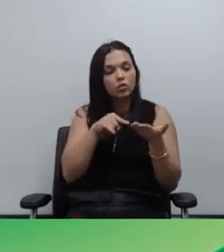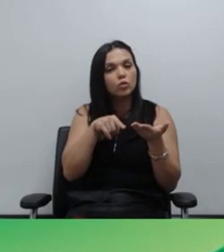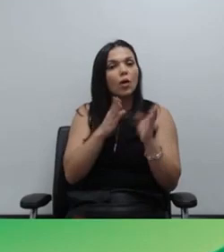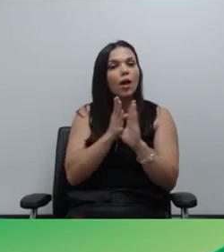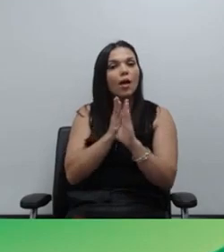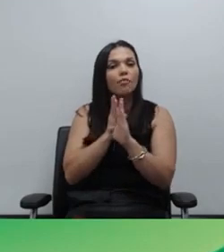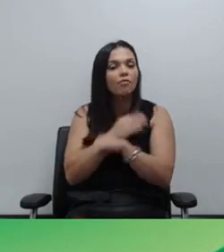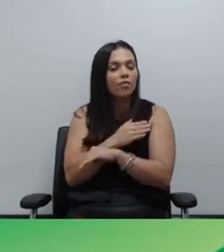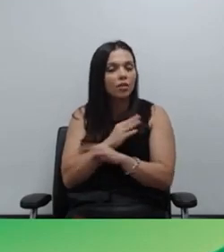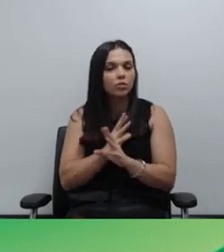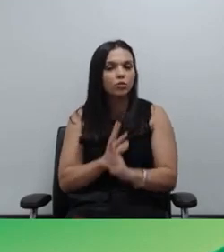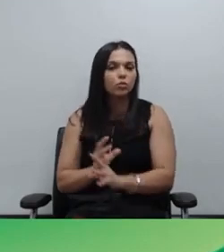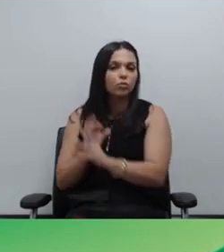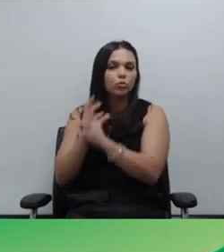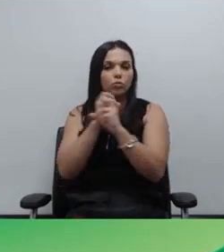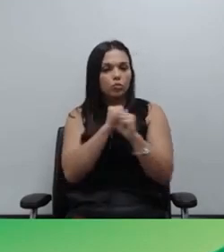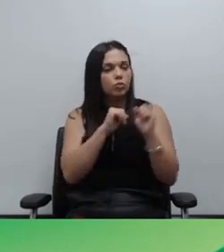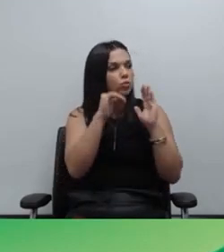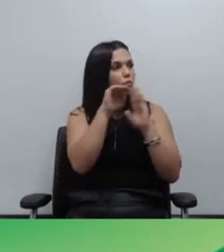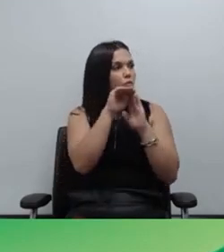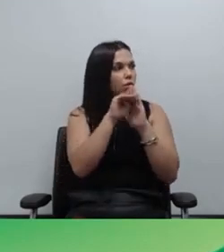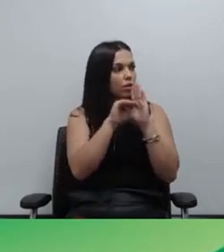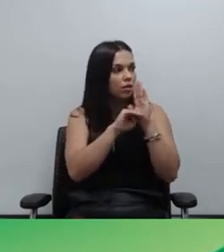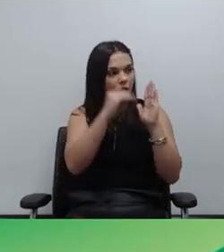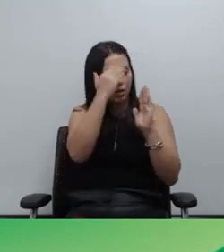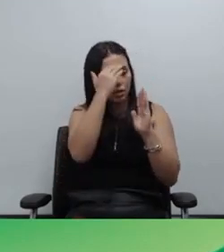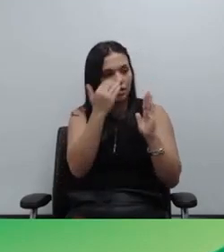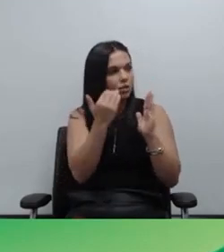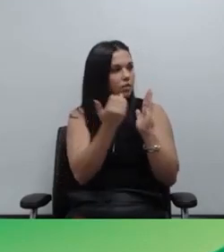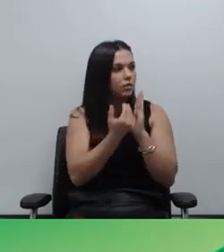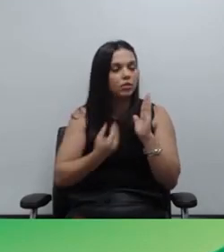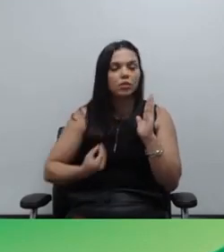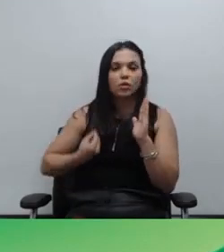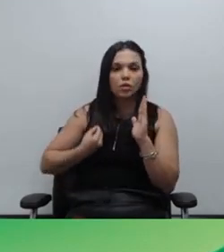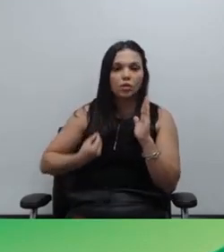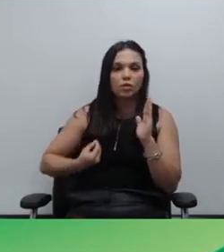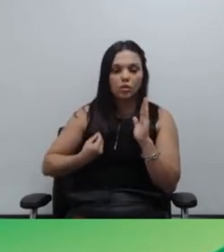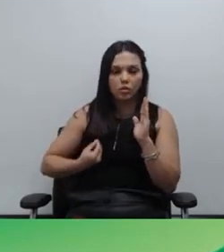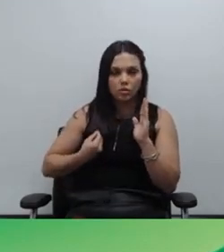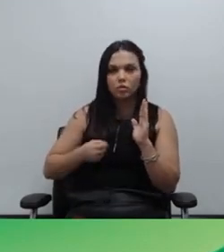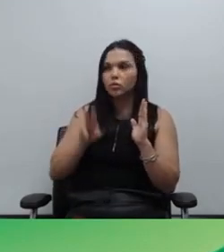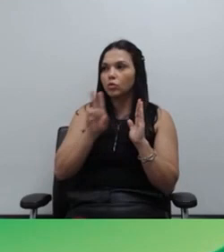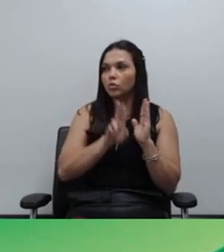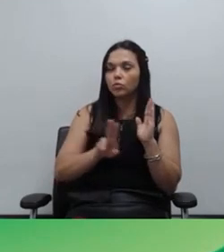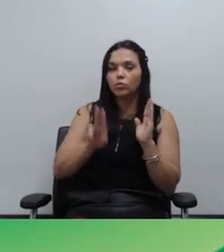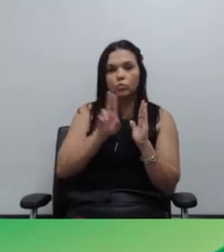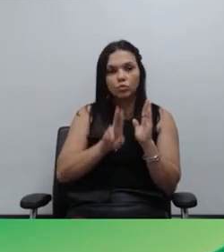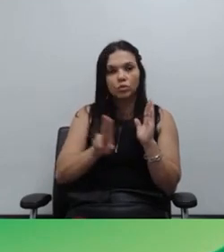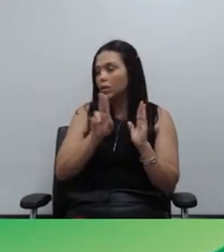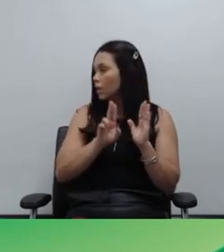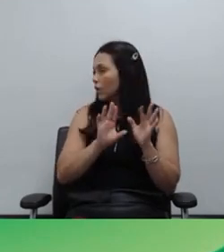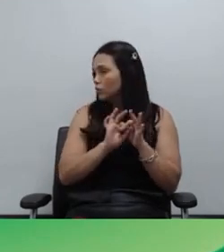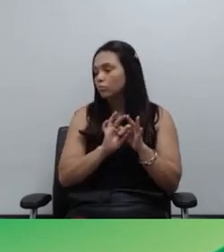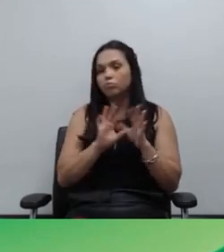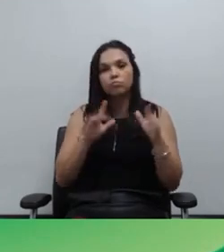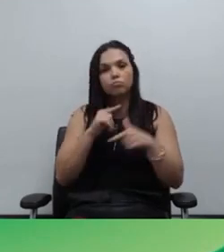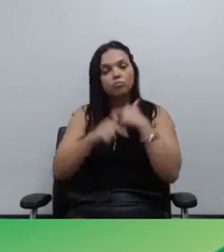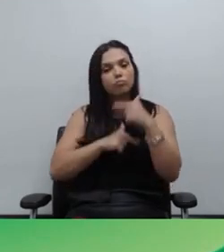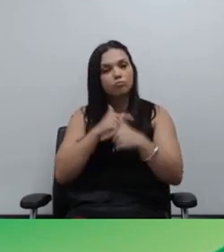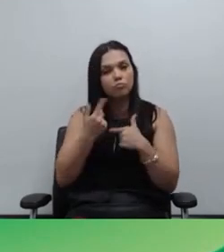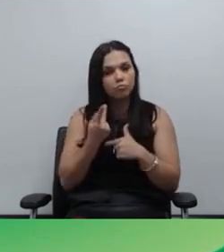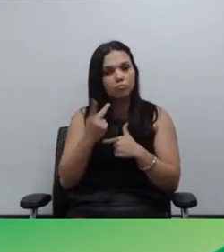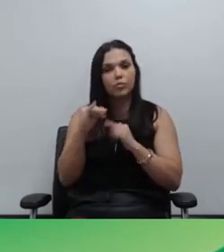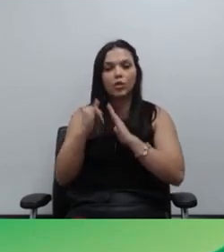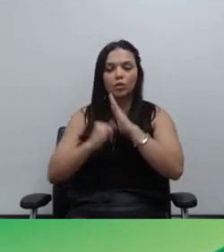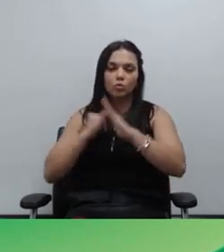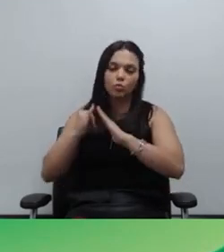dão conta do cumprimento dos requisitos previstos e evidenciam a utilidade da medida para a instituição e a excelência da instituição de